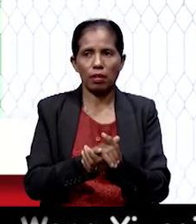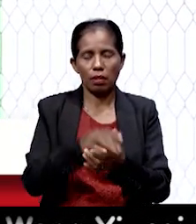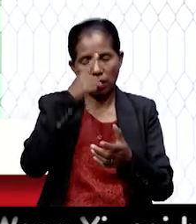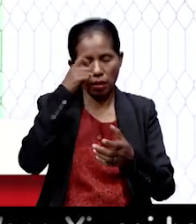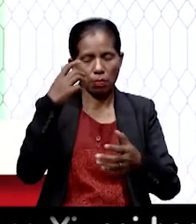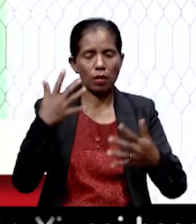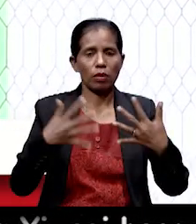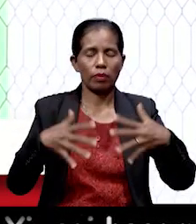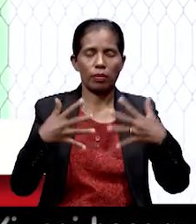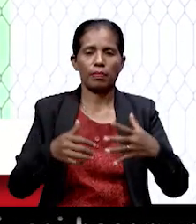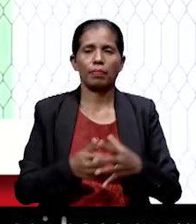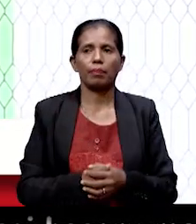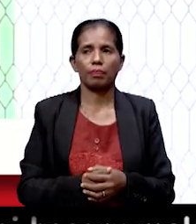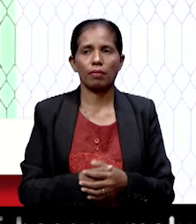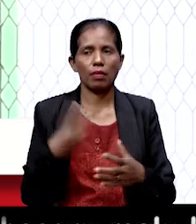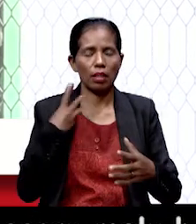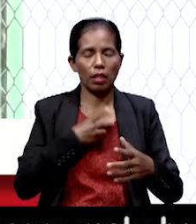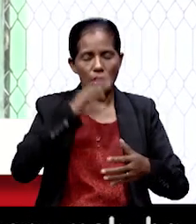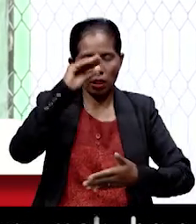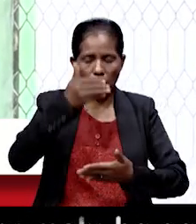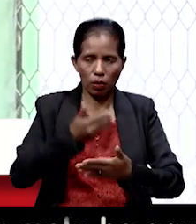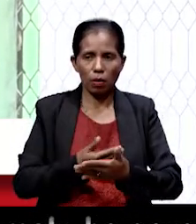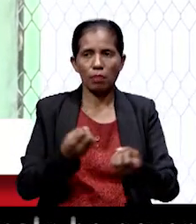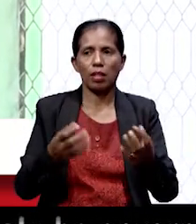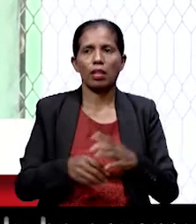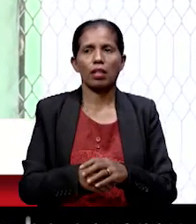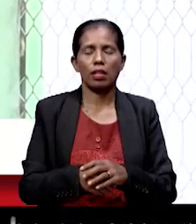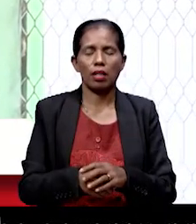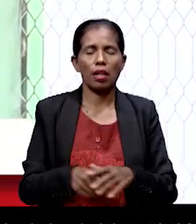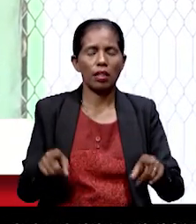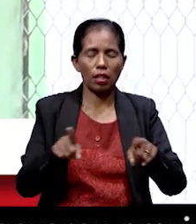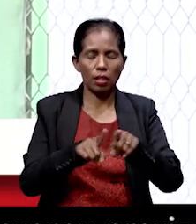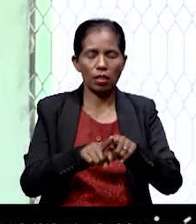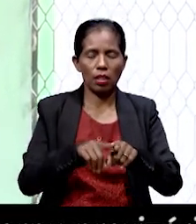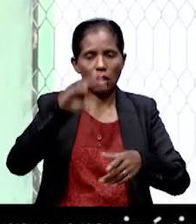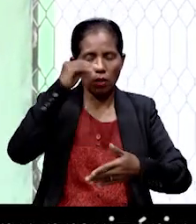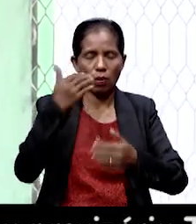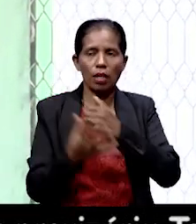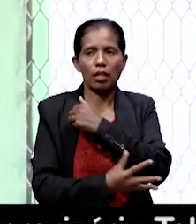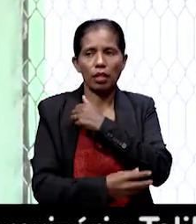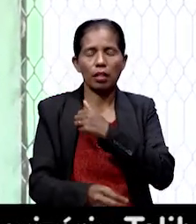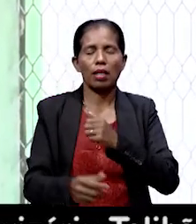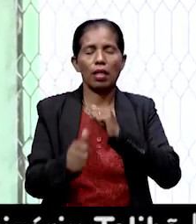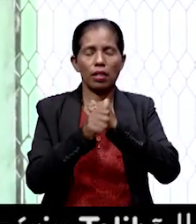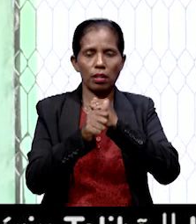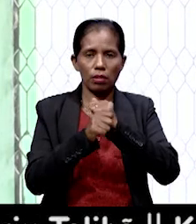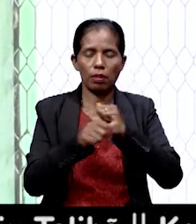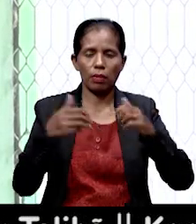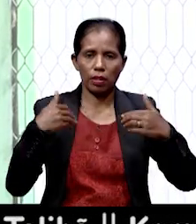serão. E tem um logo que dá, sai ela o anquia, e a ação Sirnebe acontece.